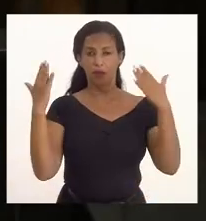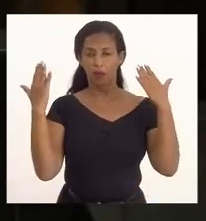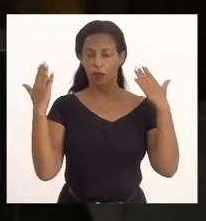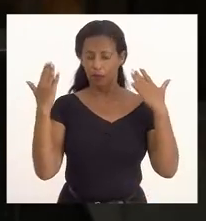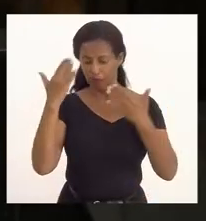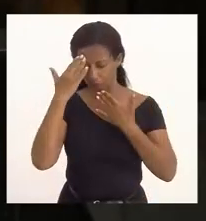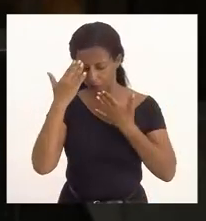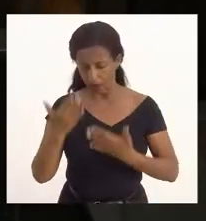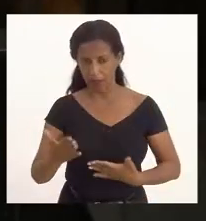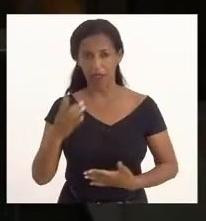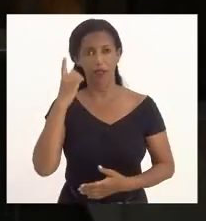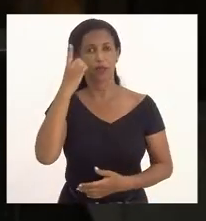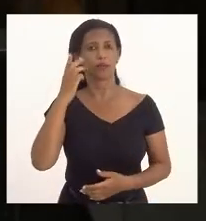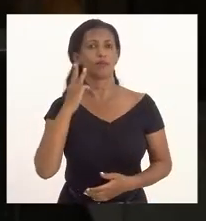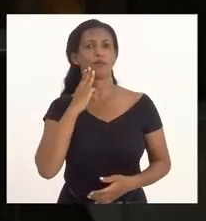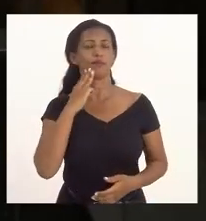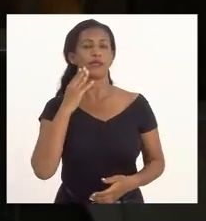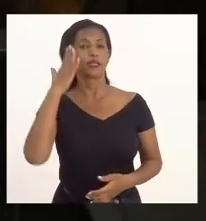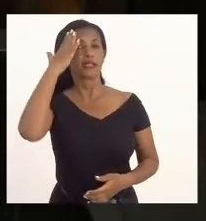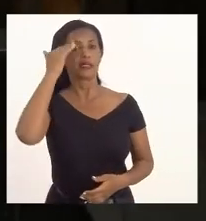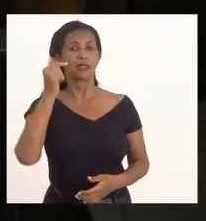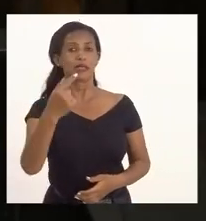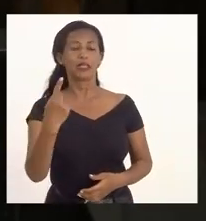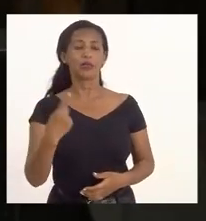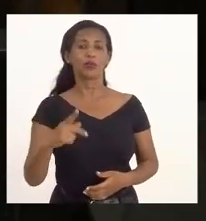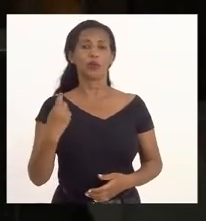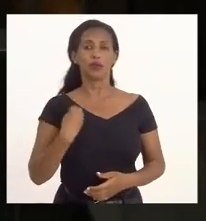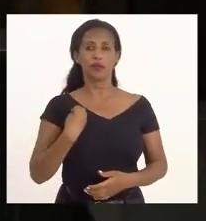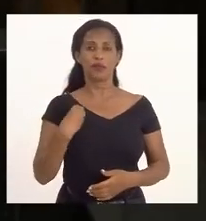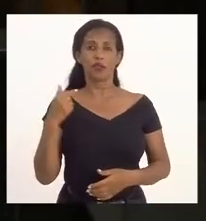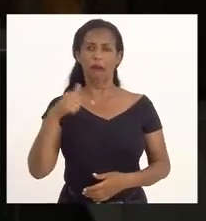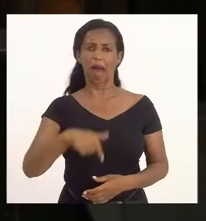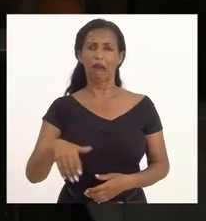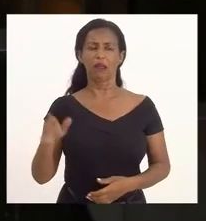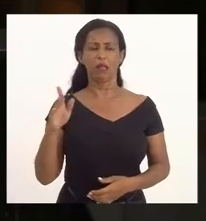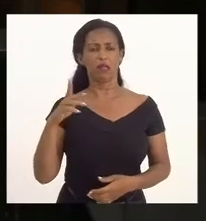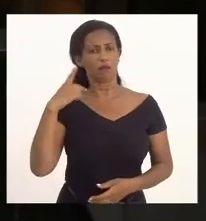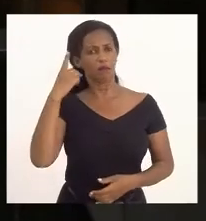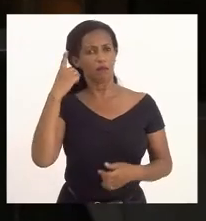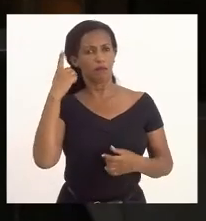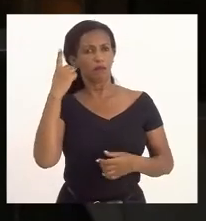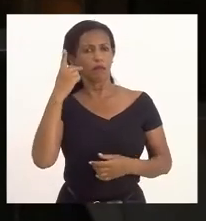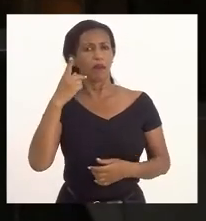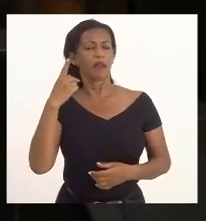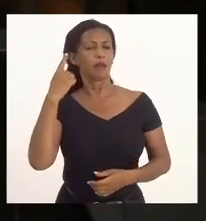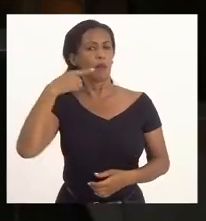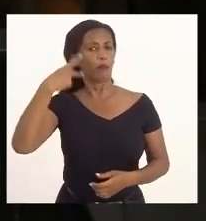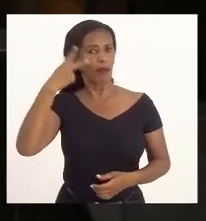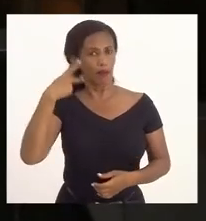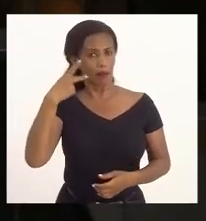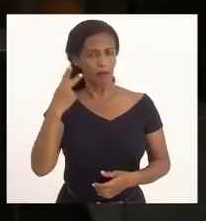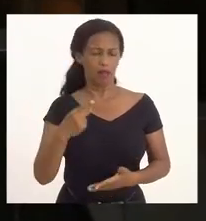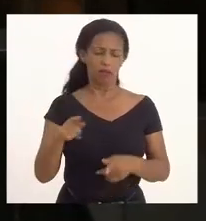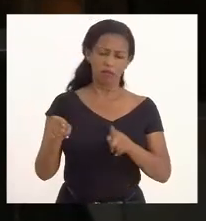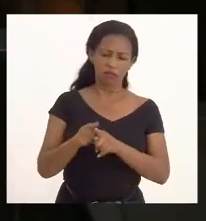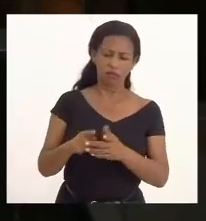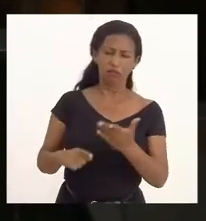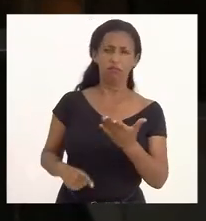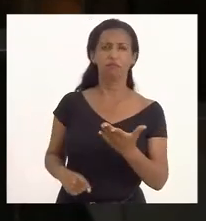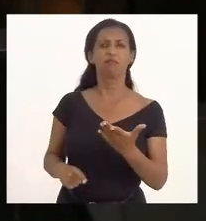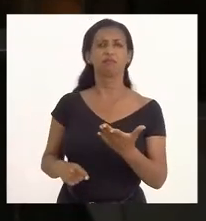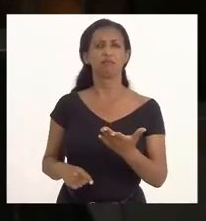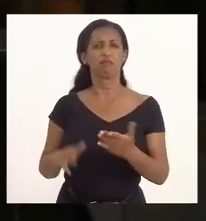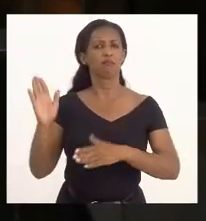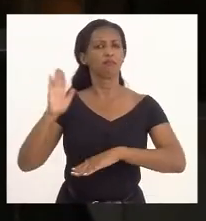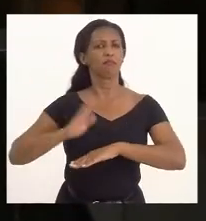Carneiro, e sei que na sua trajetória aqui no Parlamento também é Vossa Excelência um